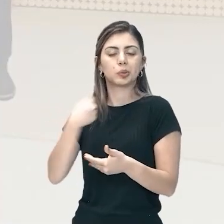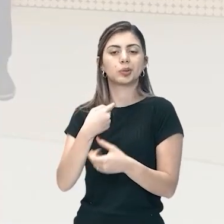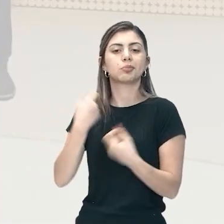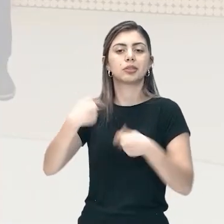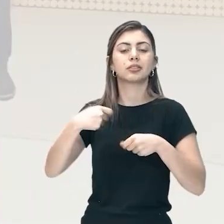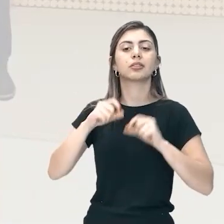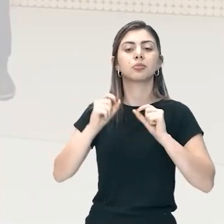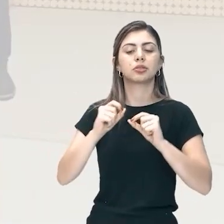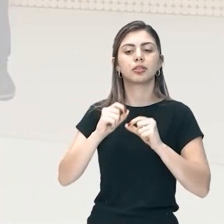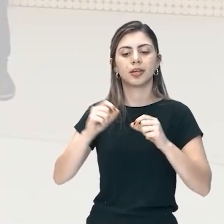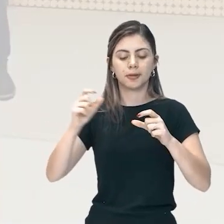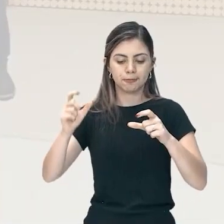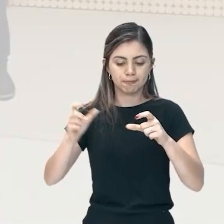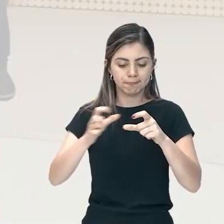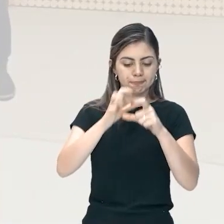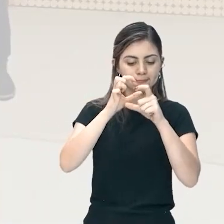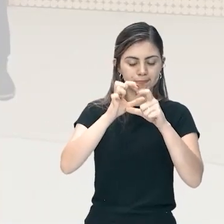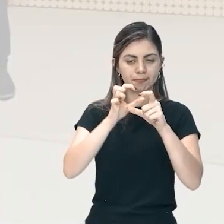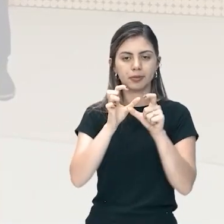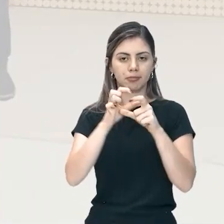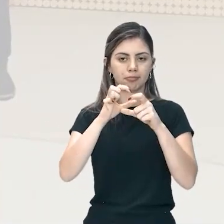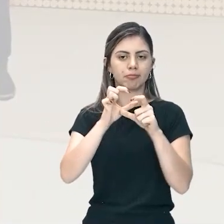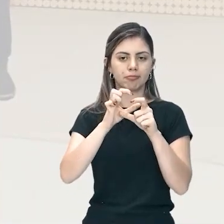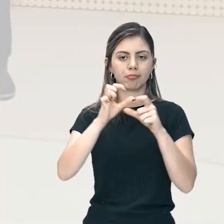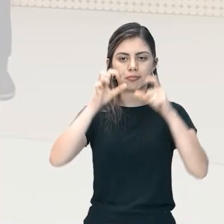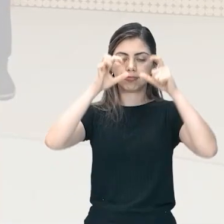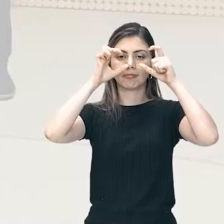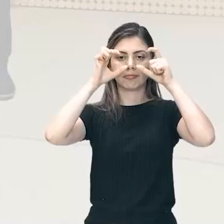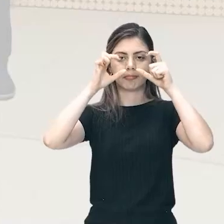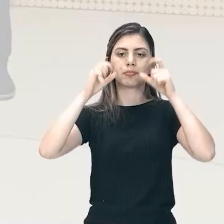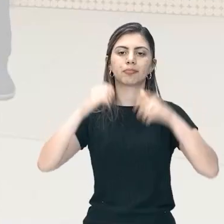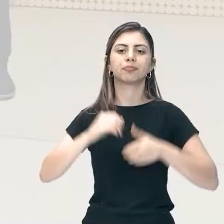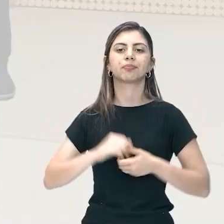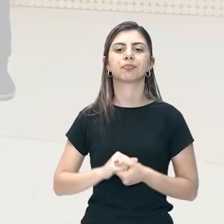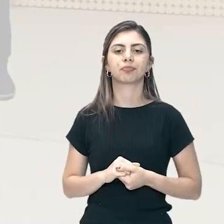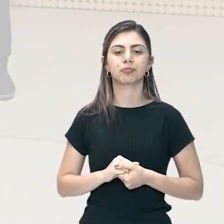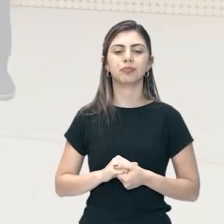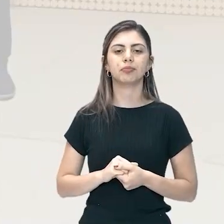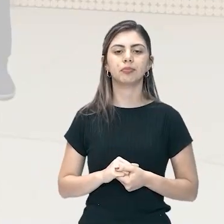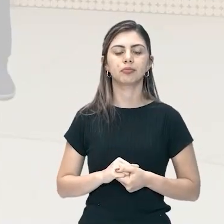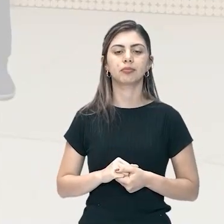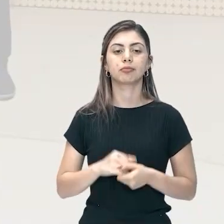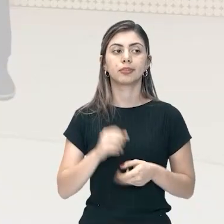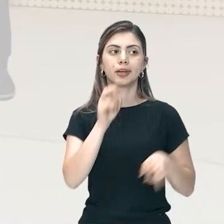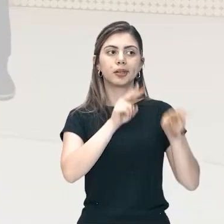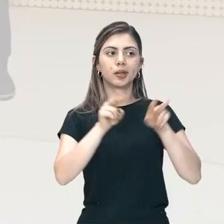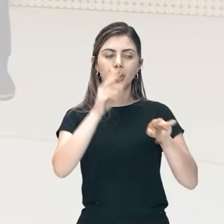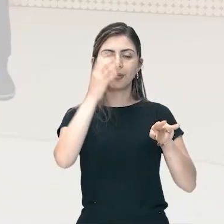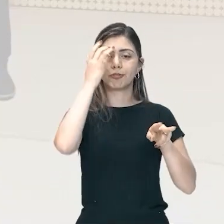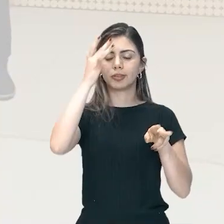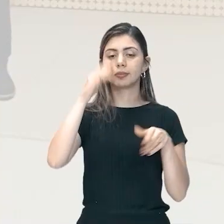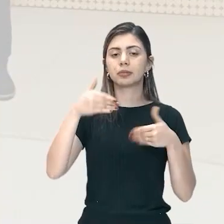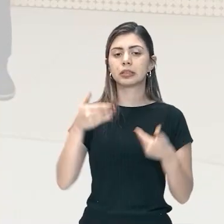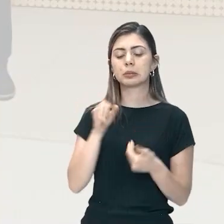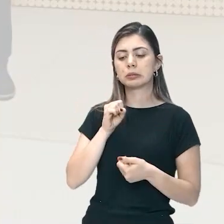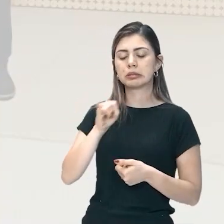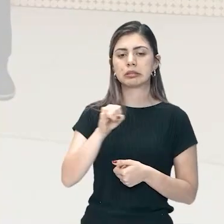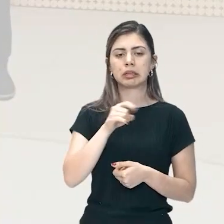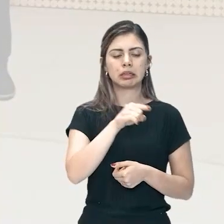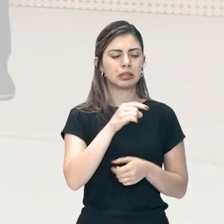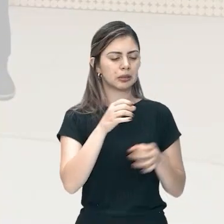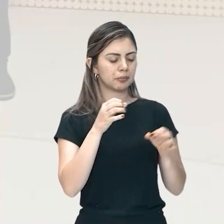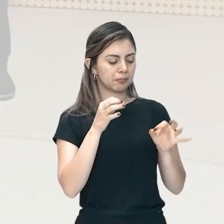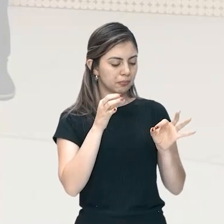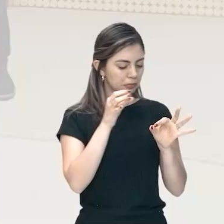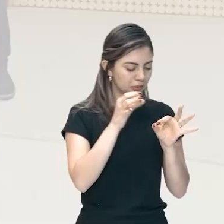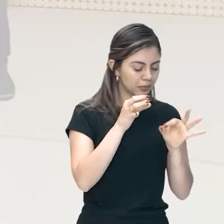lente na frente para que a pessoa consiga enxergar. Olha só, se a pessoa estiver enxergando um objeto que está muito